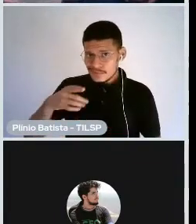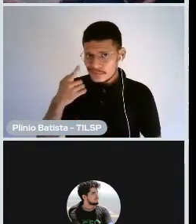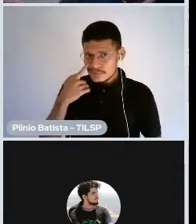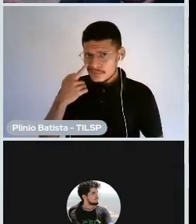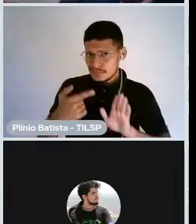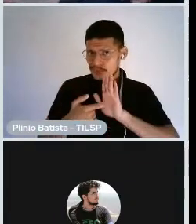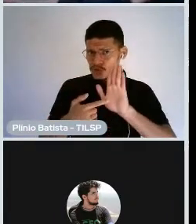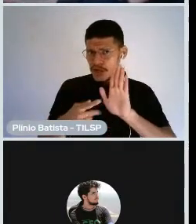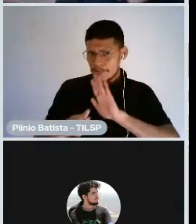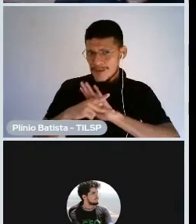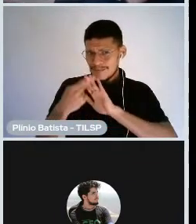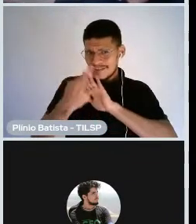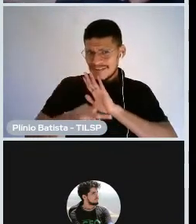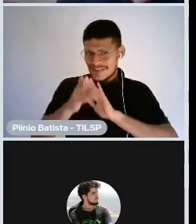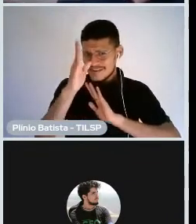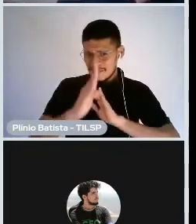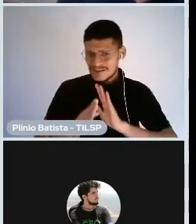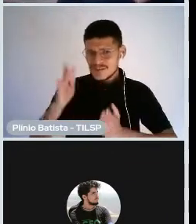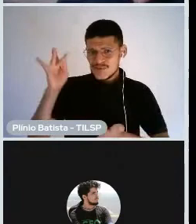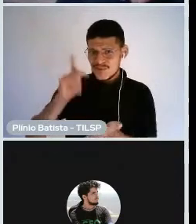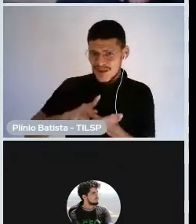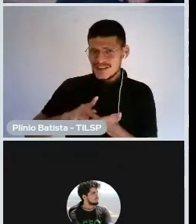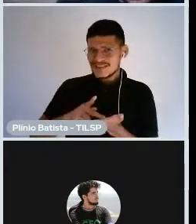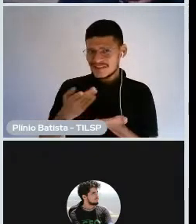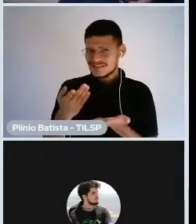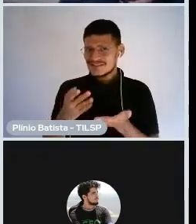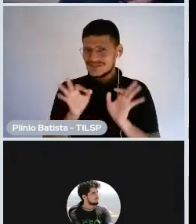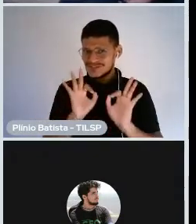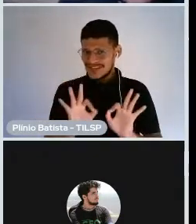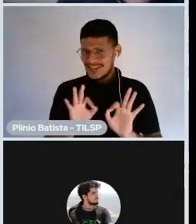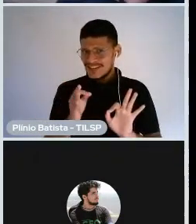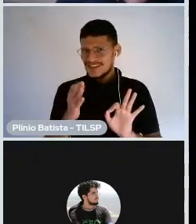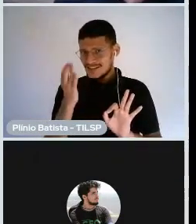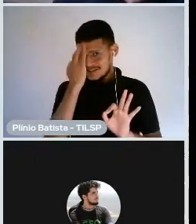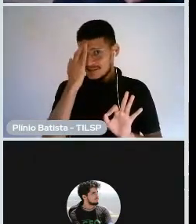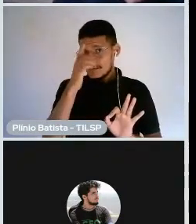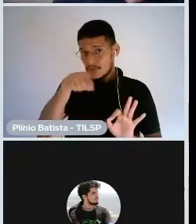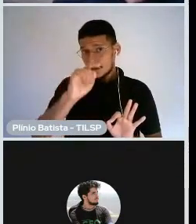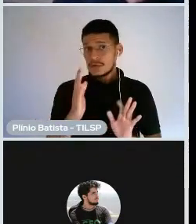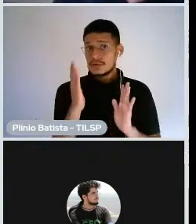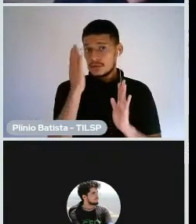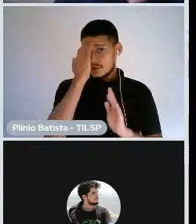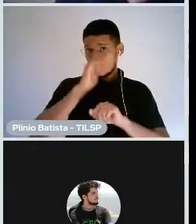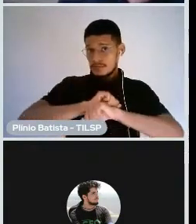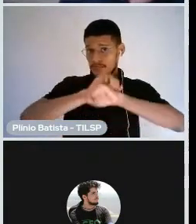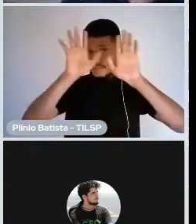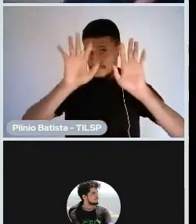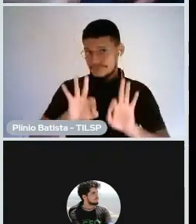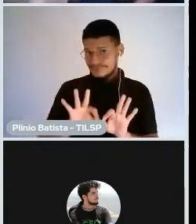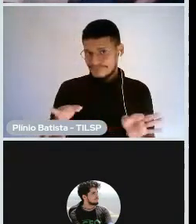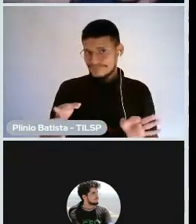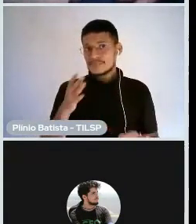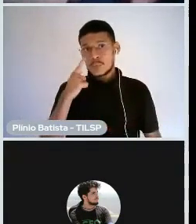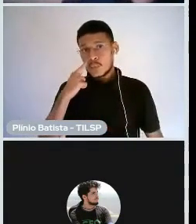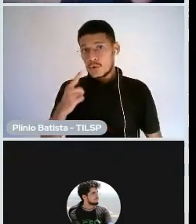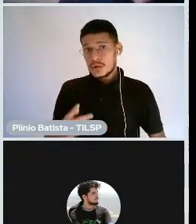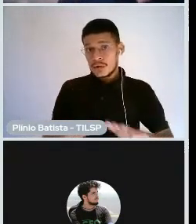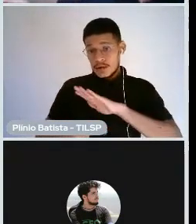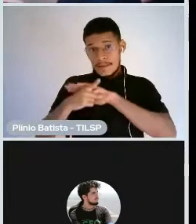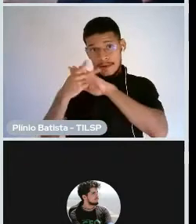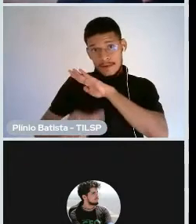nossa realidade, né? Nada mais justo e nada mais simples da gente conseguir entender. A população do Brasil ontem,